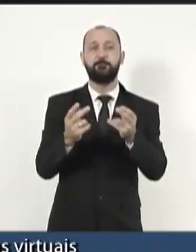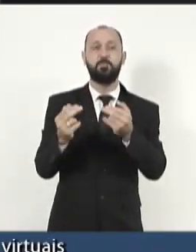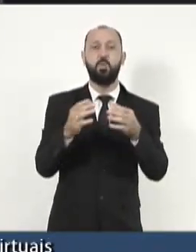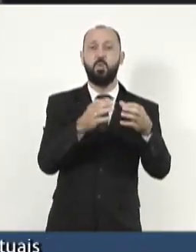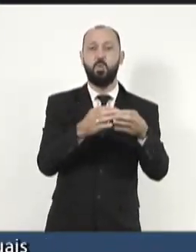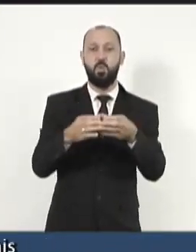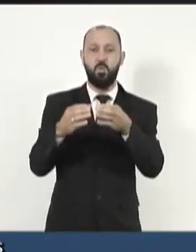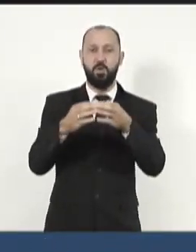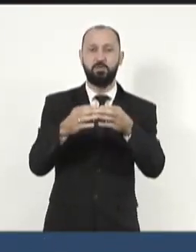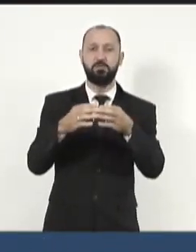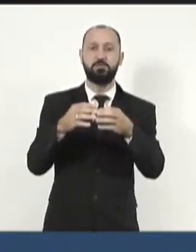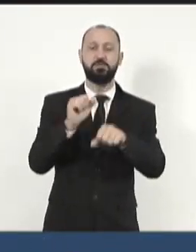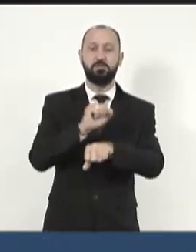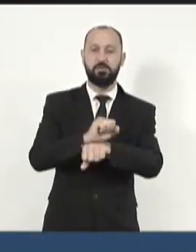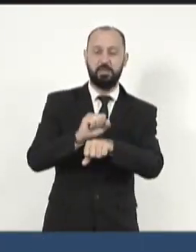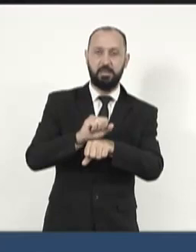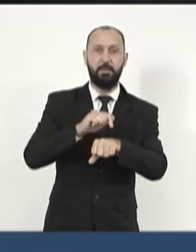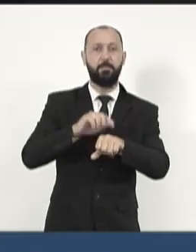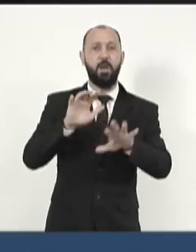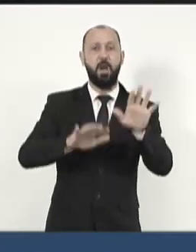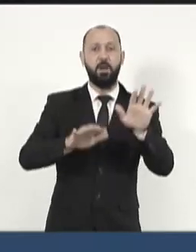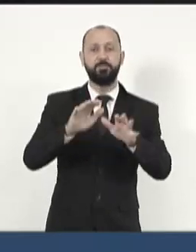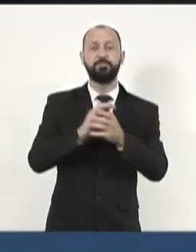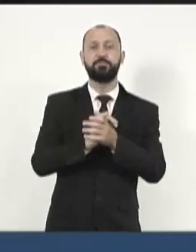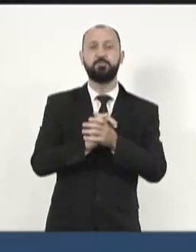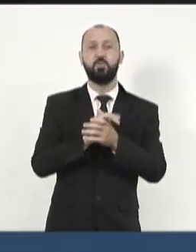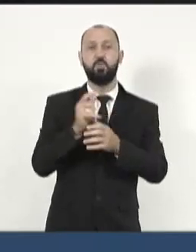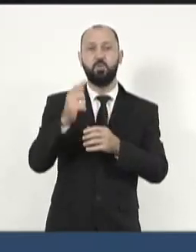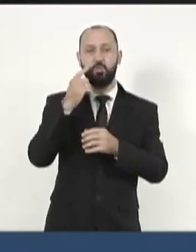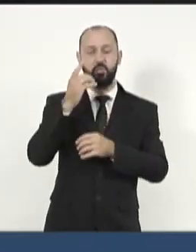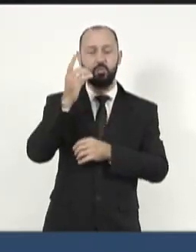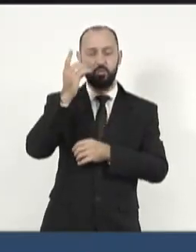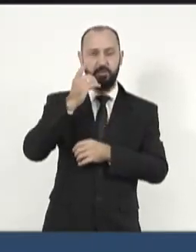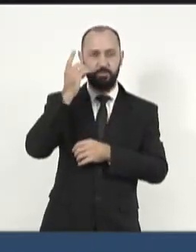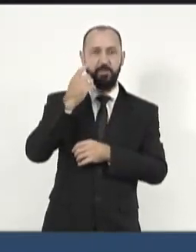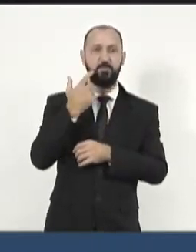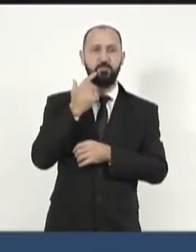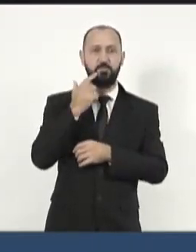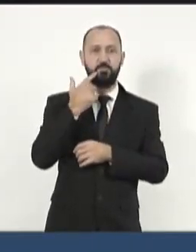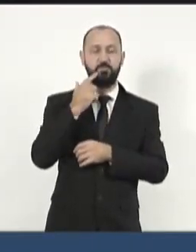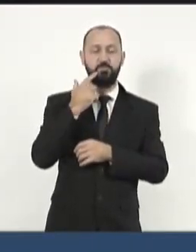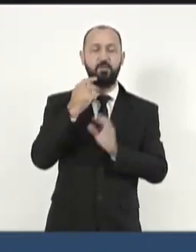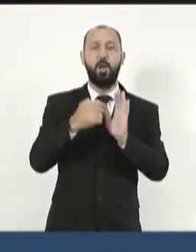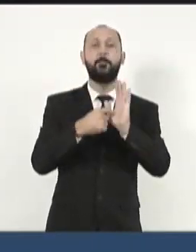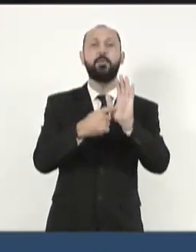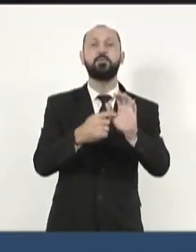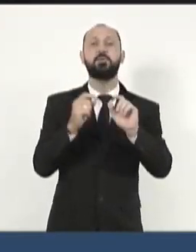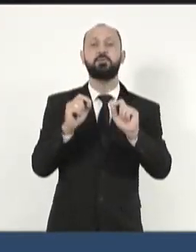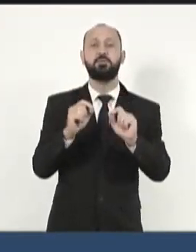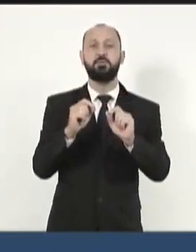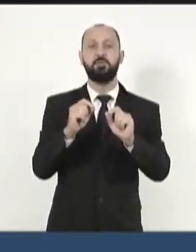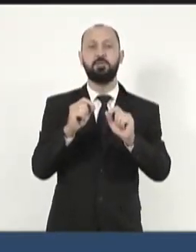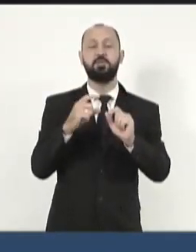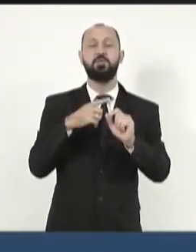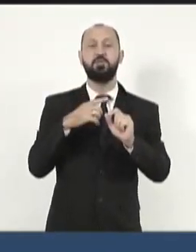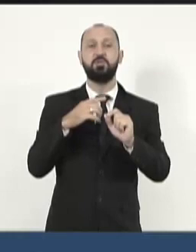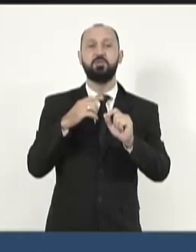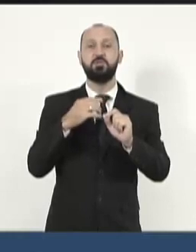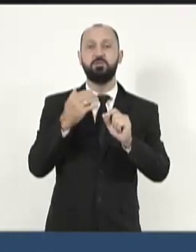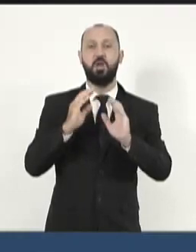comissão, passou esses informes, né, e, além disso, não sei